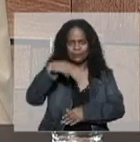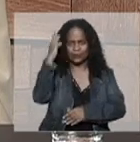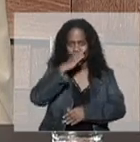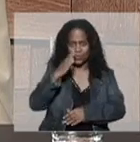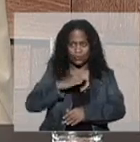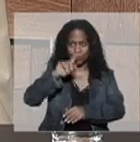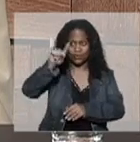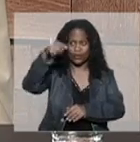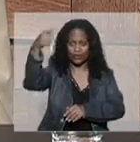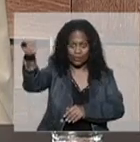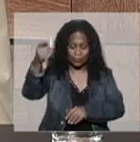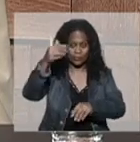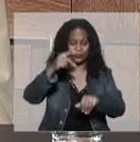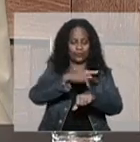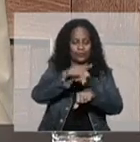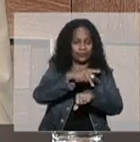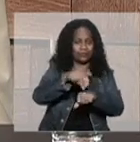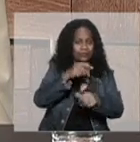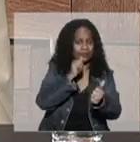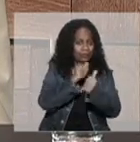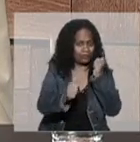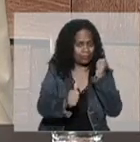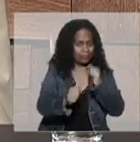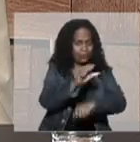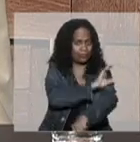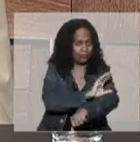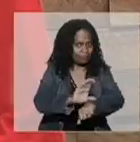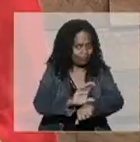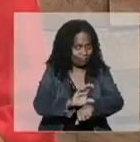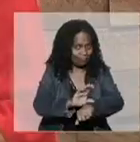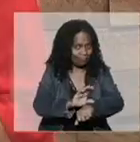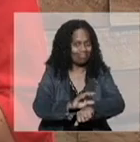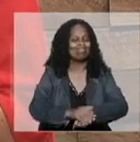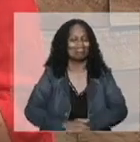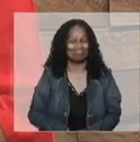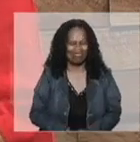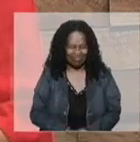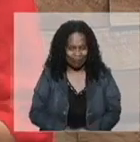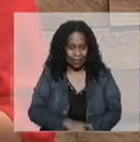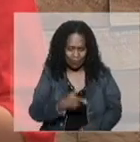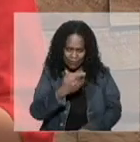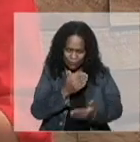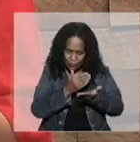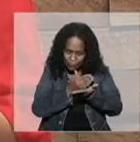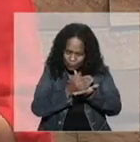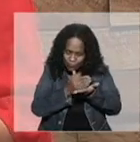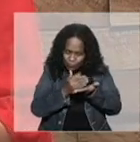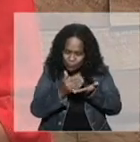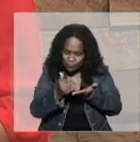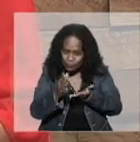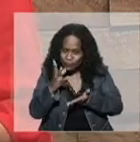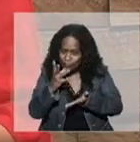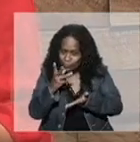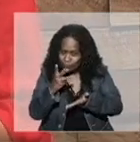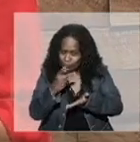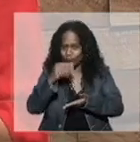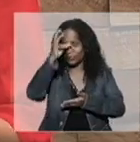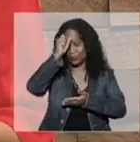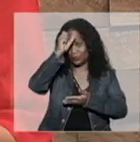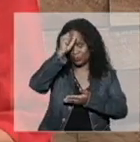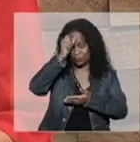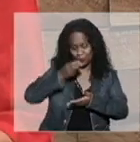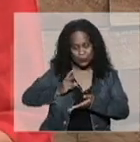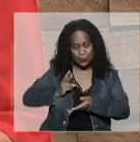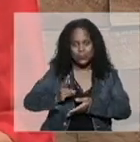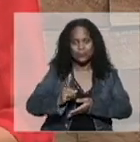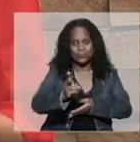nacional, internacional, cidade, esporte e cultura. E aí você foi pegando a canja para continuar